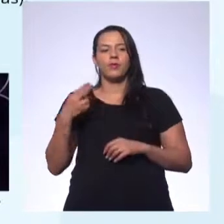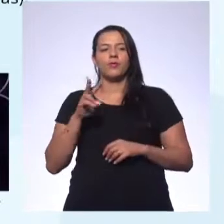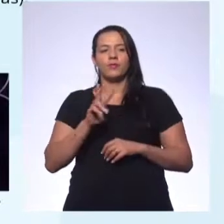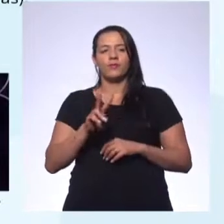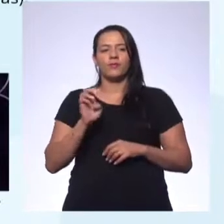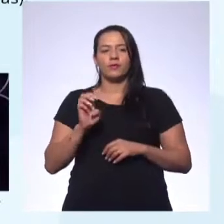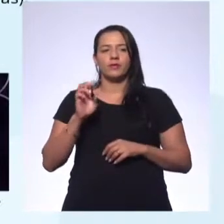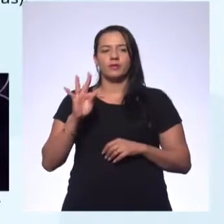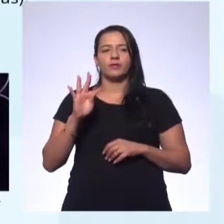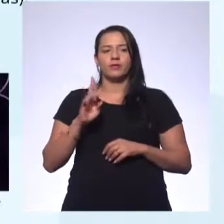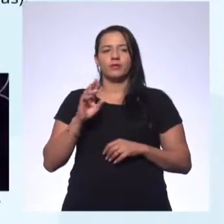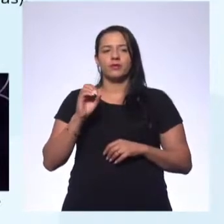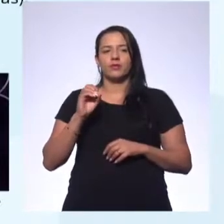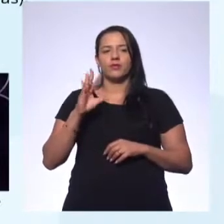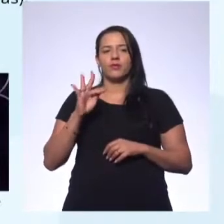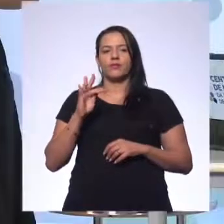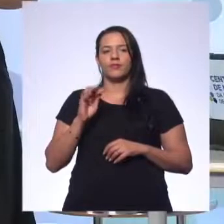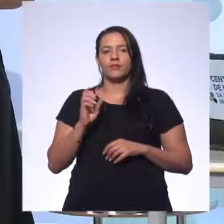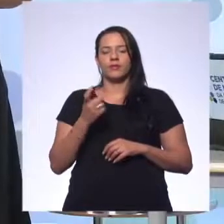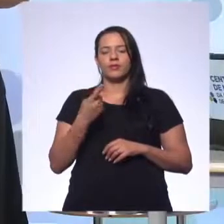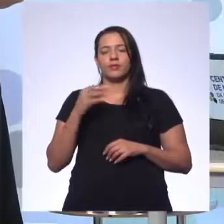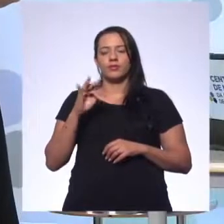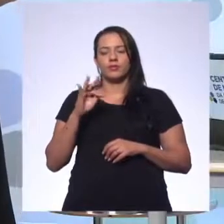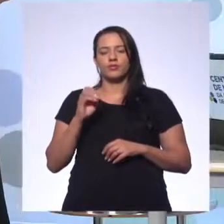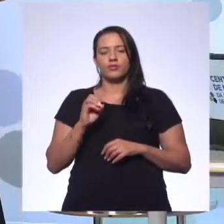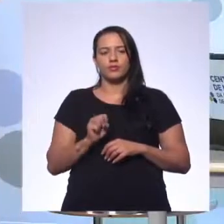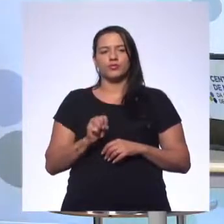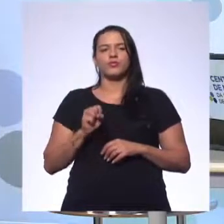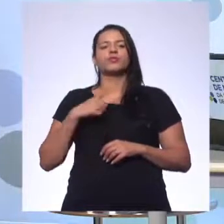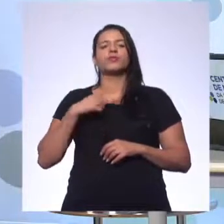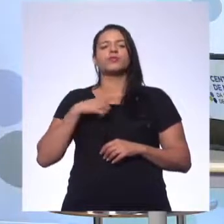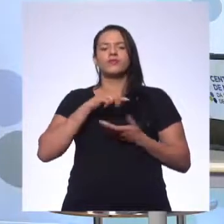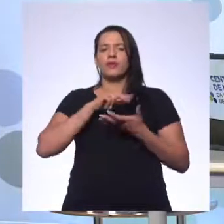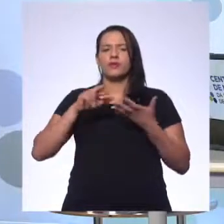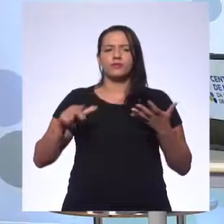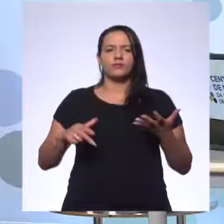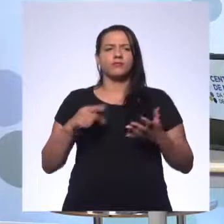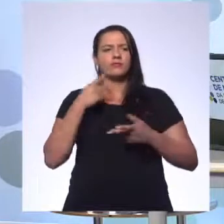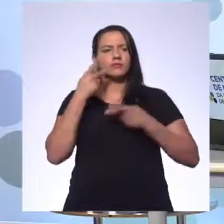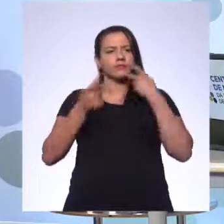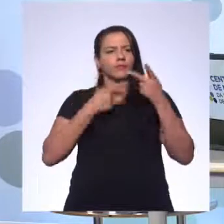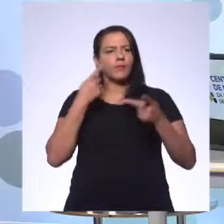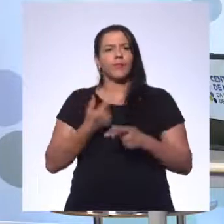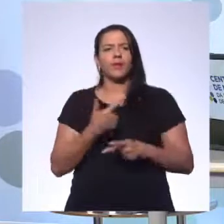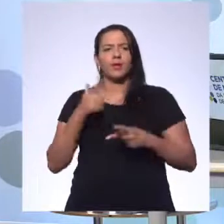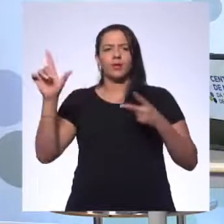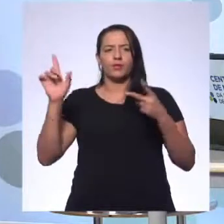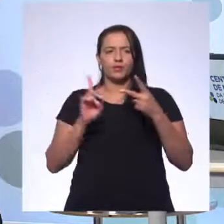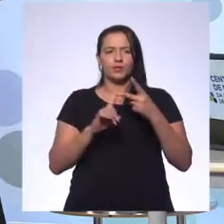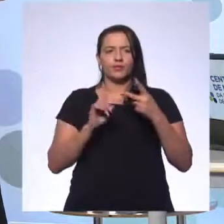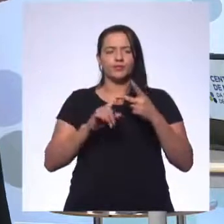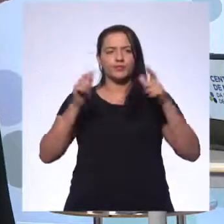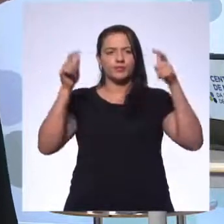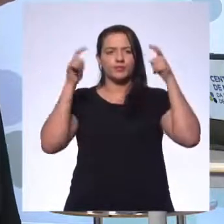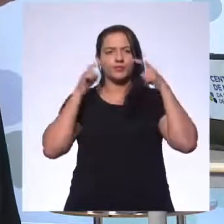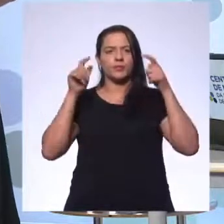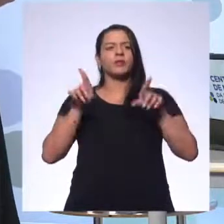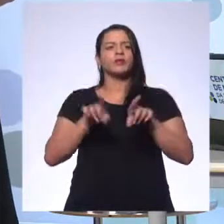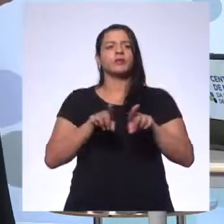heterótrofos, tá? Então, dentro daqueles critérios que a gente comentou, né? E aí a gente tem o reino protista, que